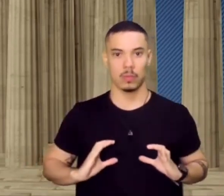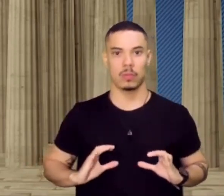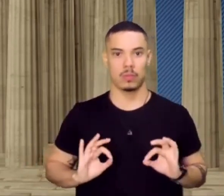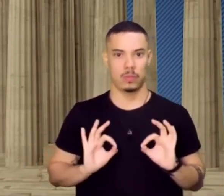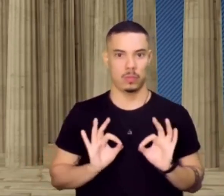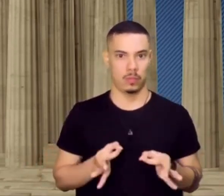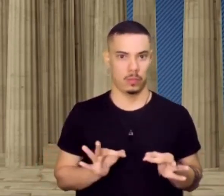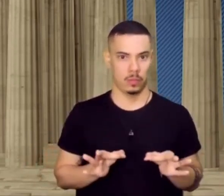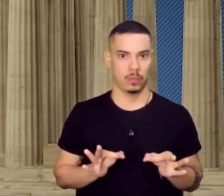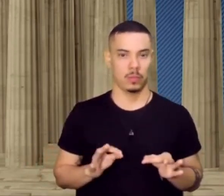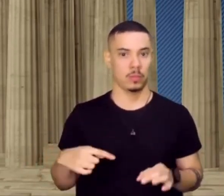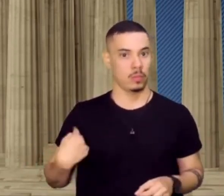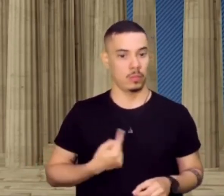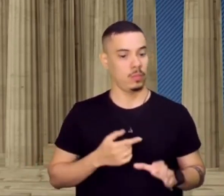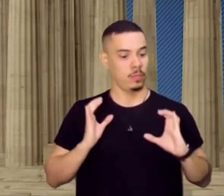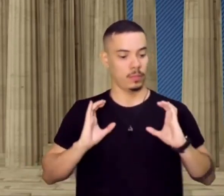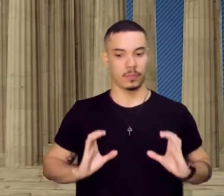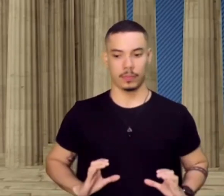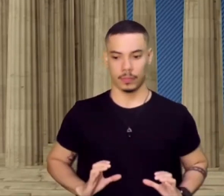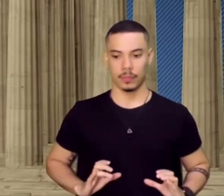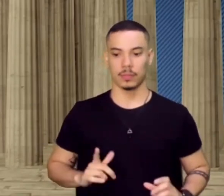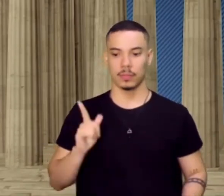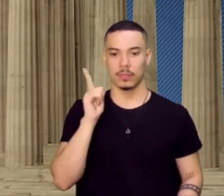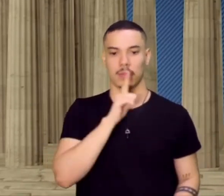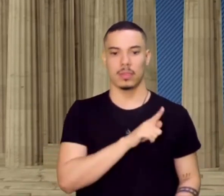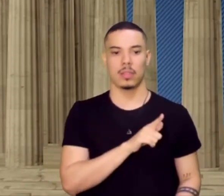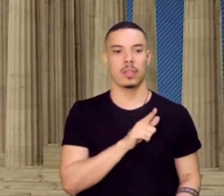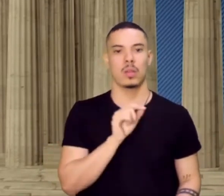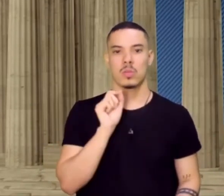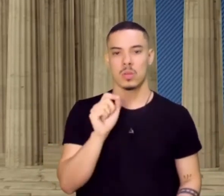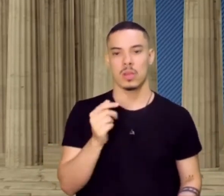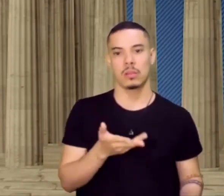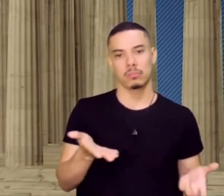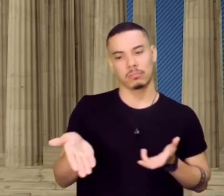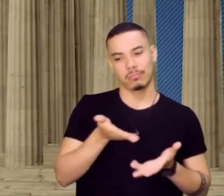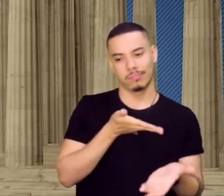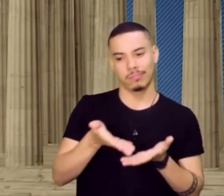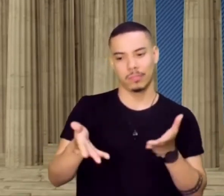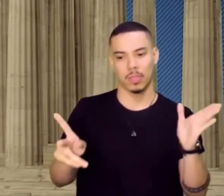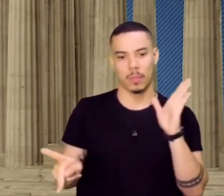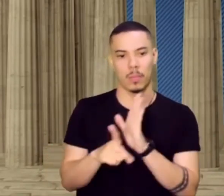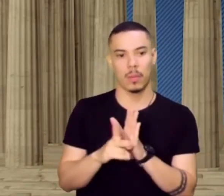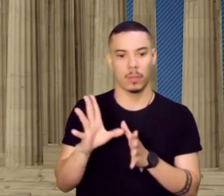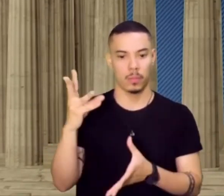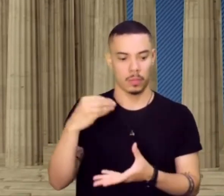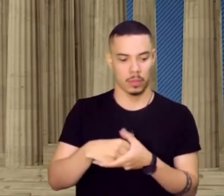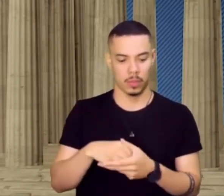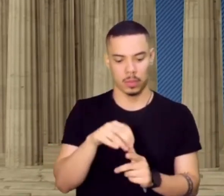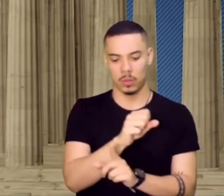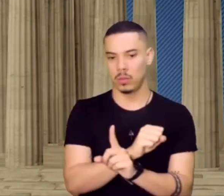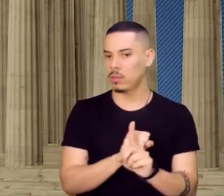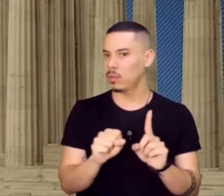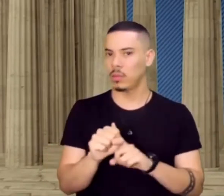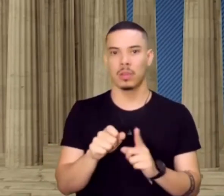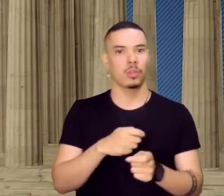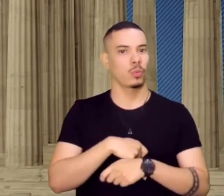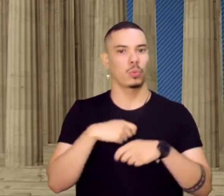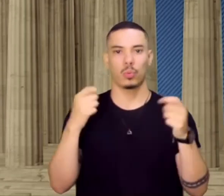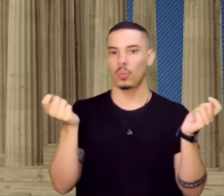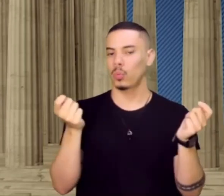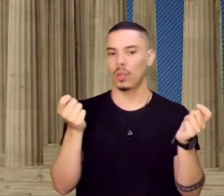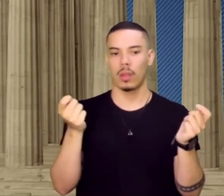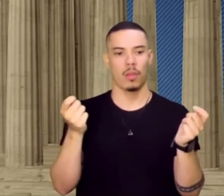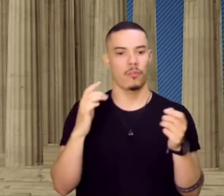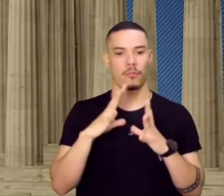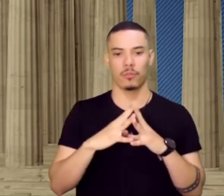certo? De certa forma, você está entrelaçado, né? Inserido no meio da sociedade, não tem como fugir, porque